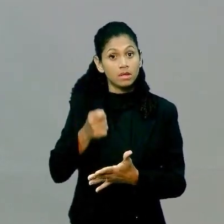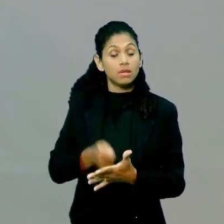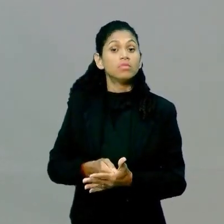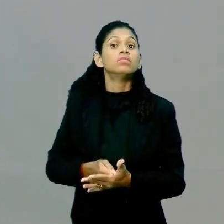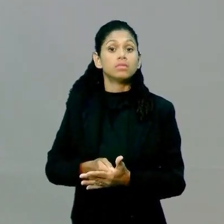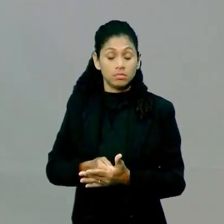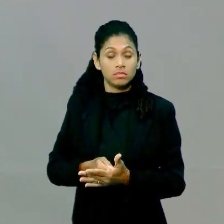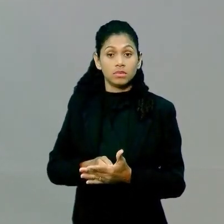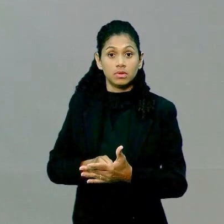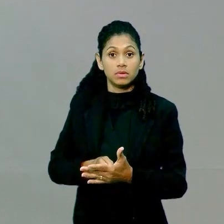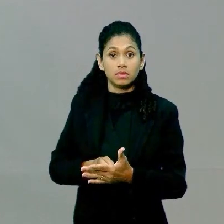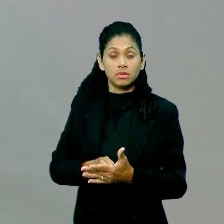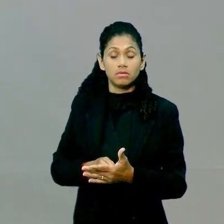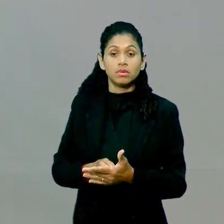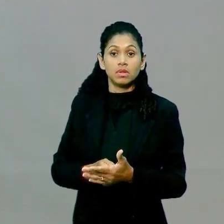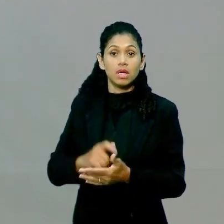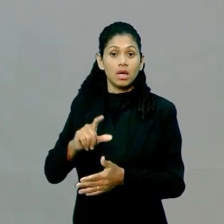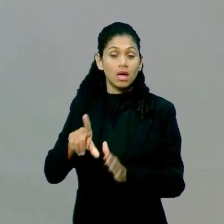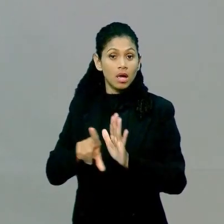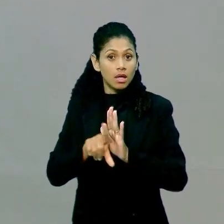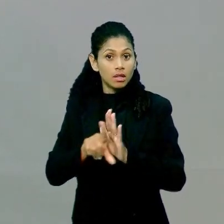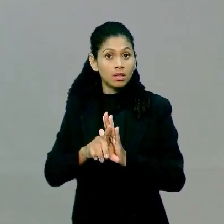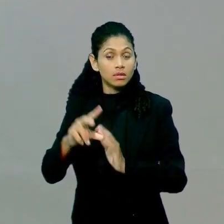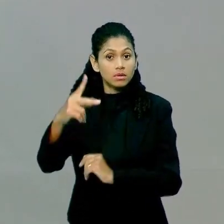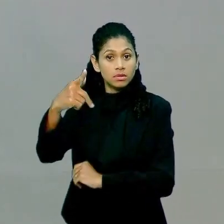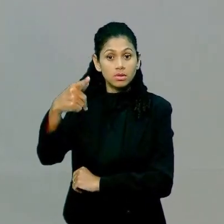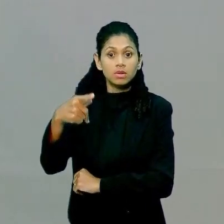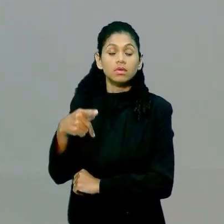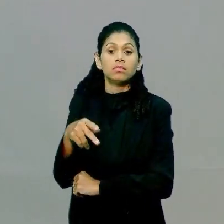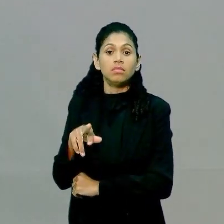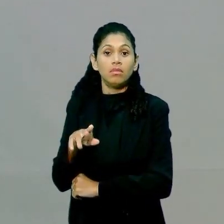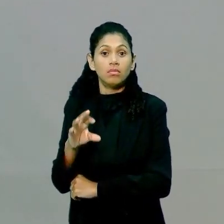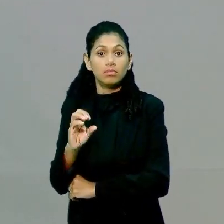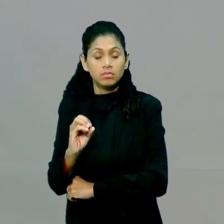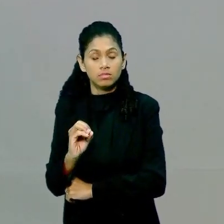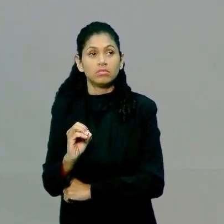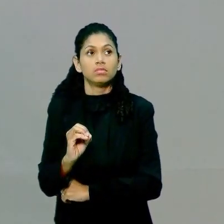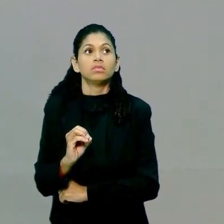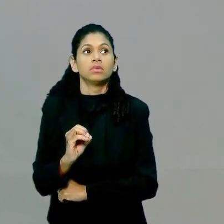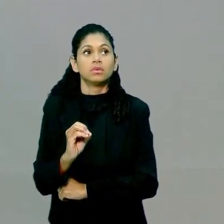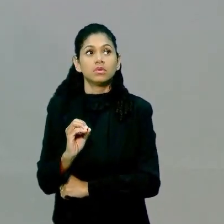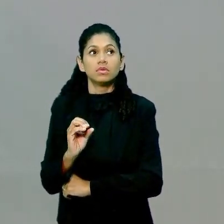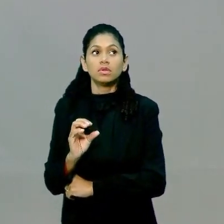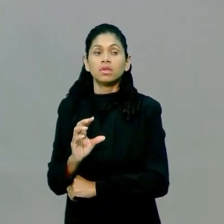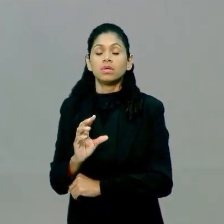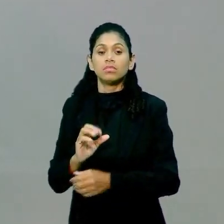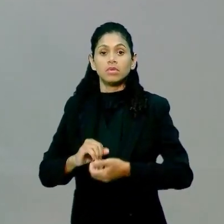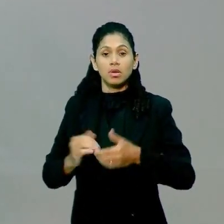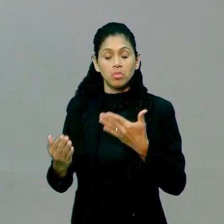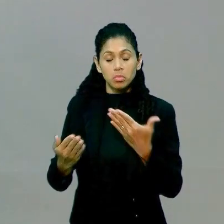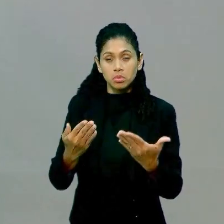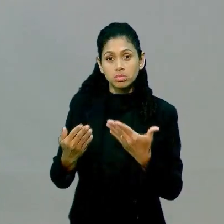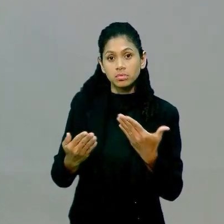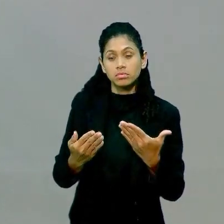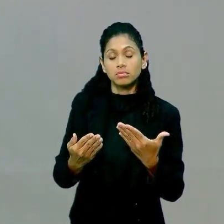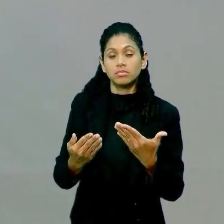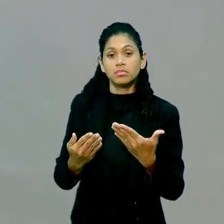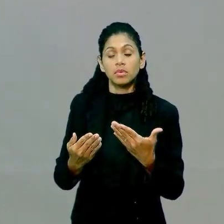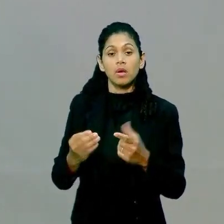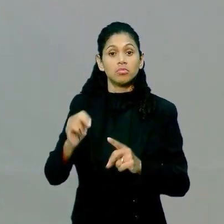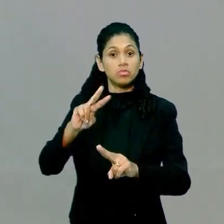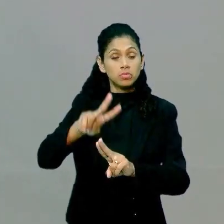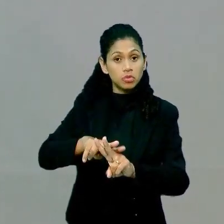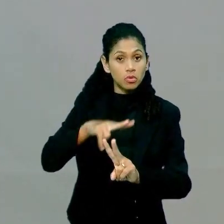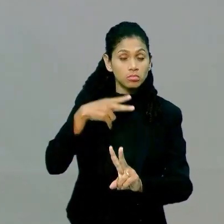produto, e a lei de Prost, que é a lei das proporções definidas, onde se eu dobro a massa de um reagente, eu devo dobrar a massa de um